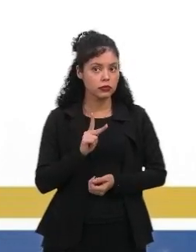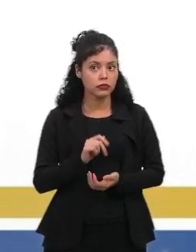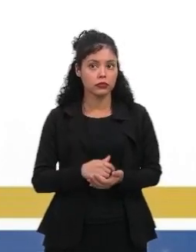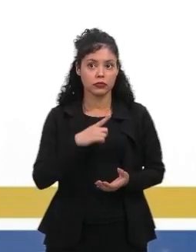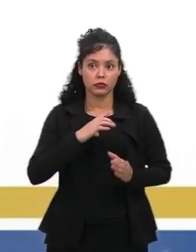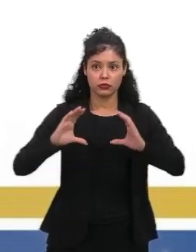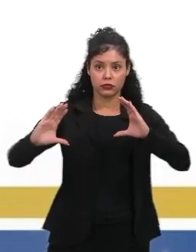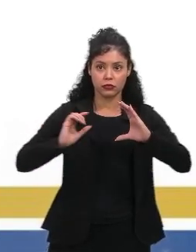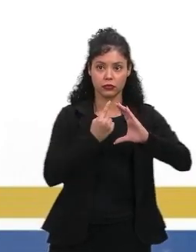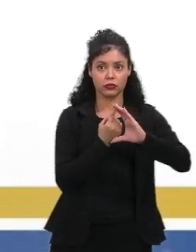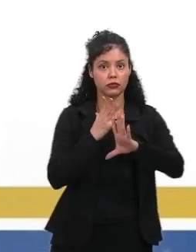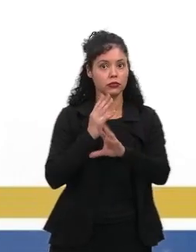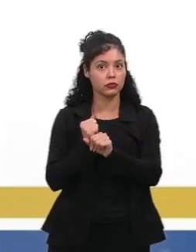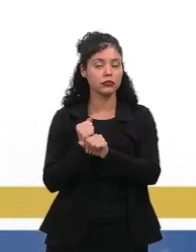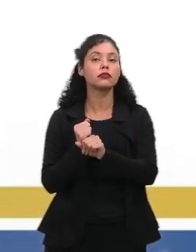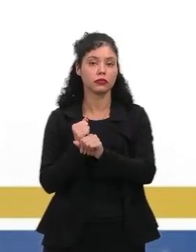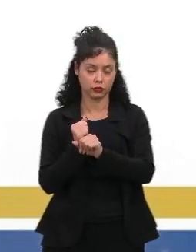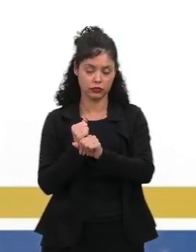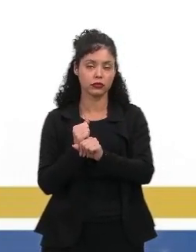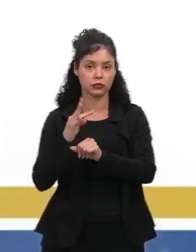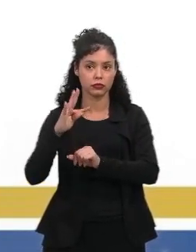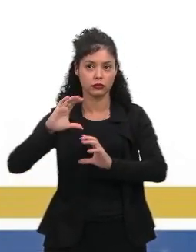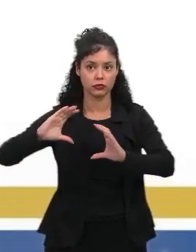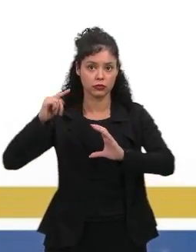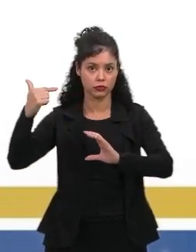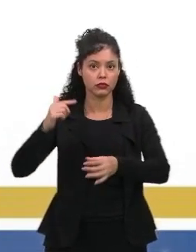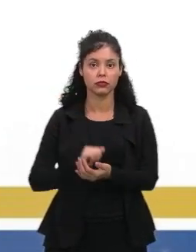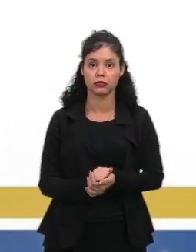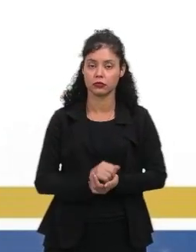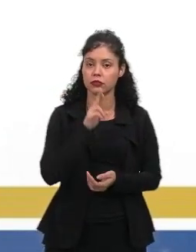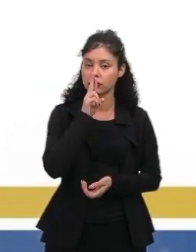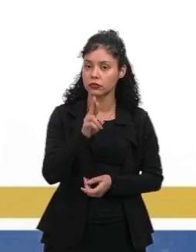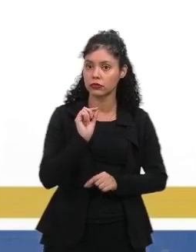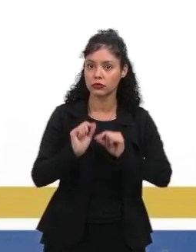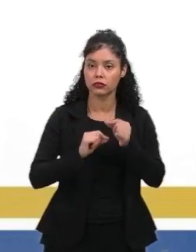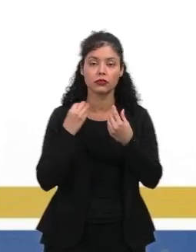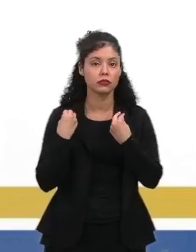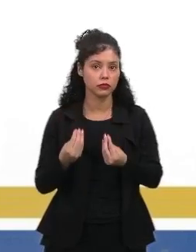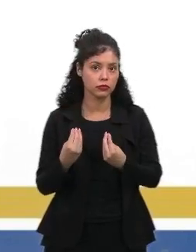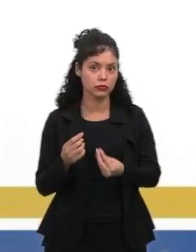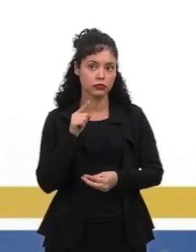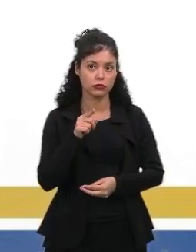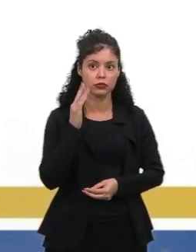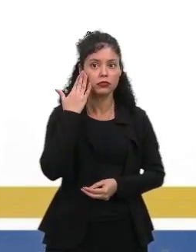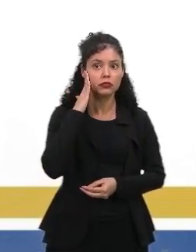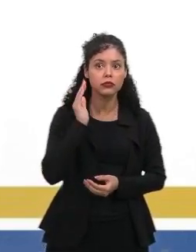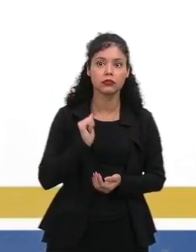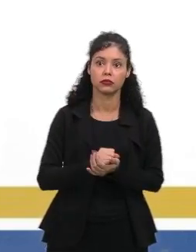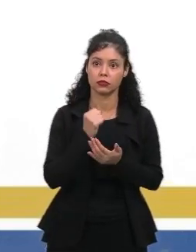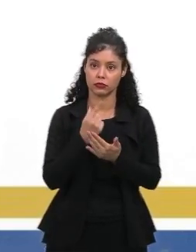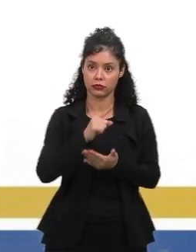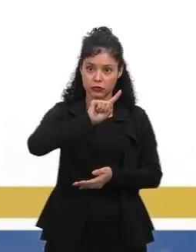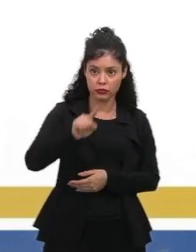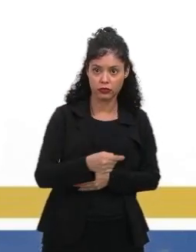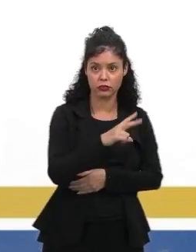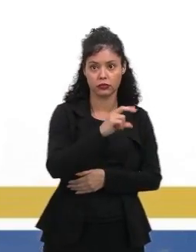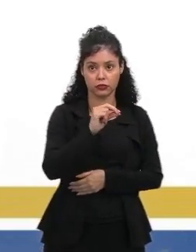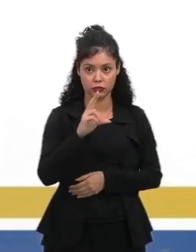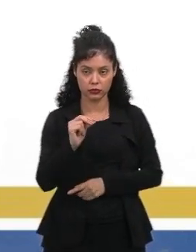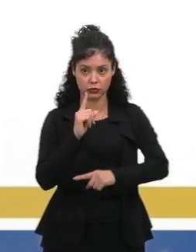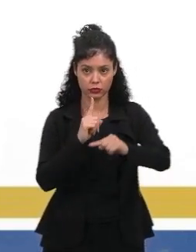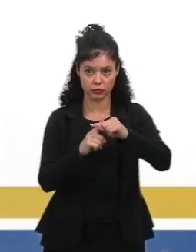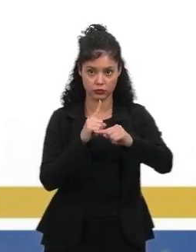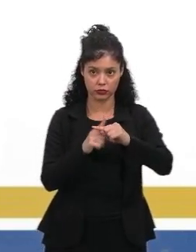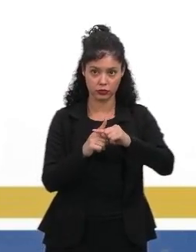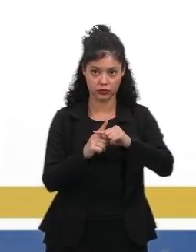temos uma potência que vamos utilizar para a nossa resolução. Para isso, a gente vai entender aqui, se o valor à vista é R$ 1.500 e se